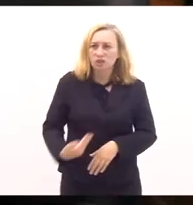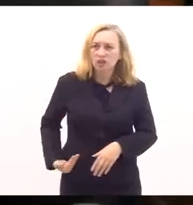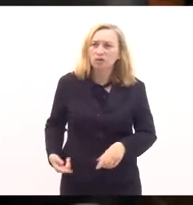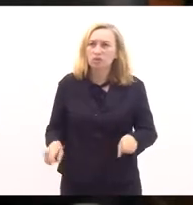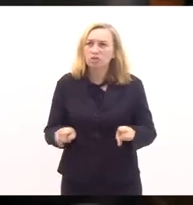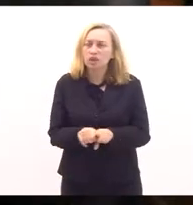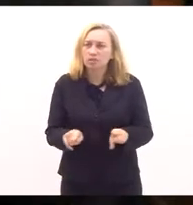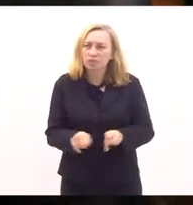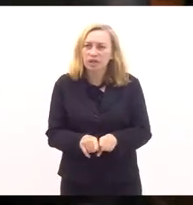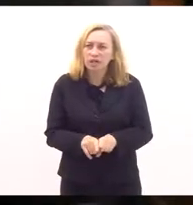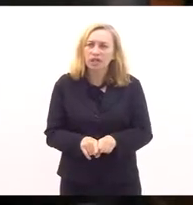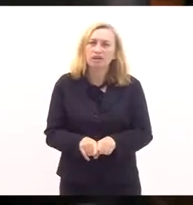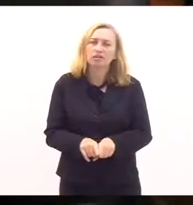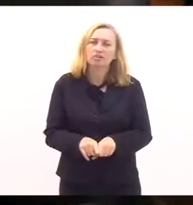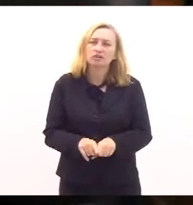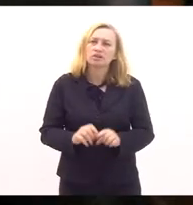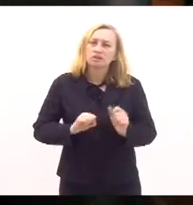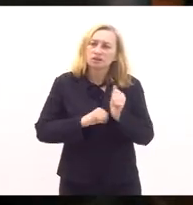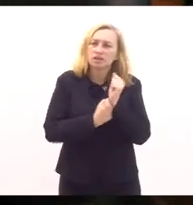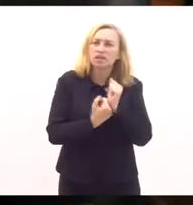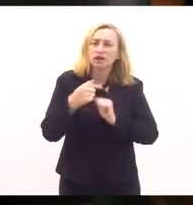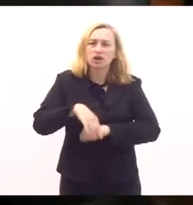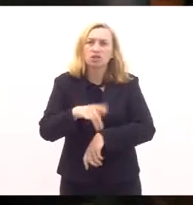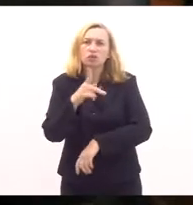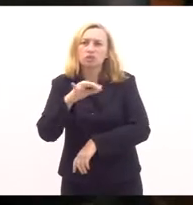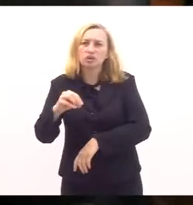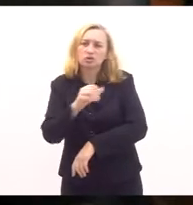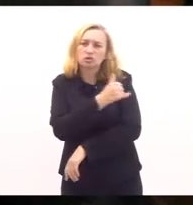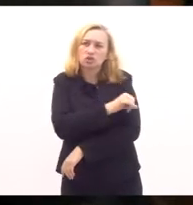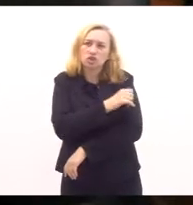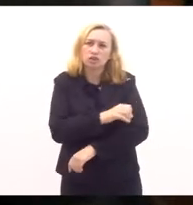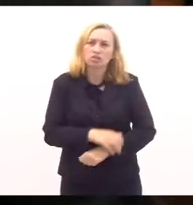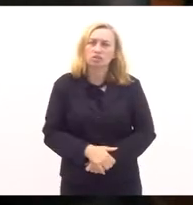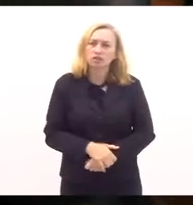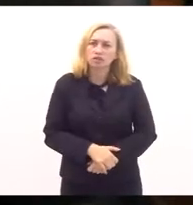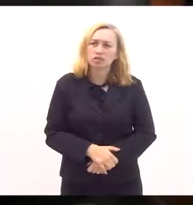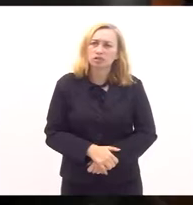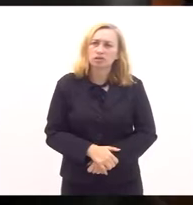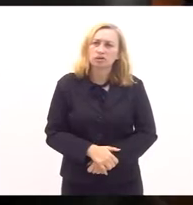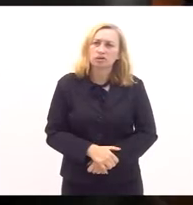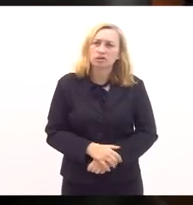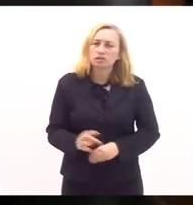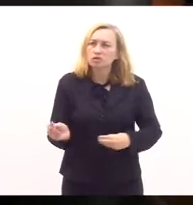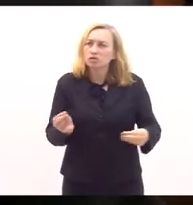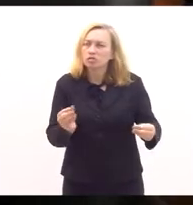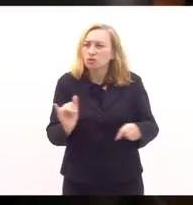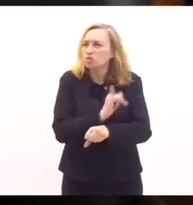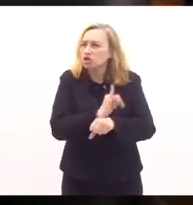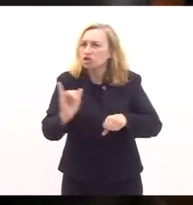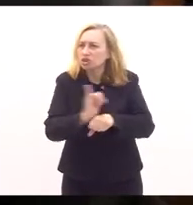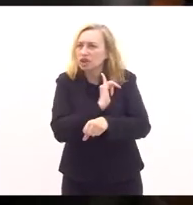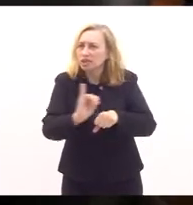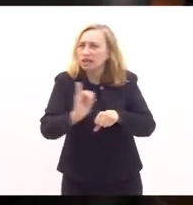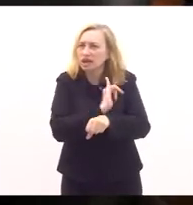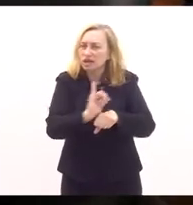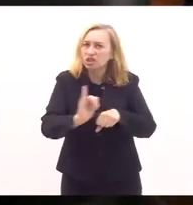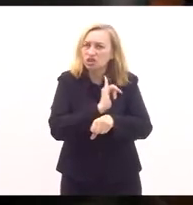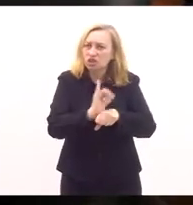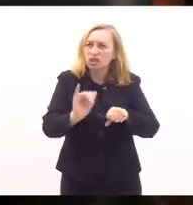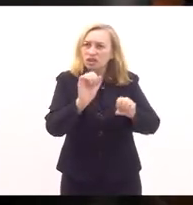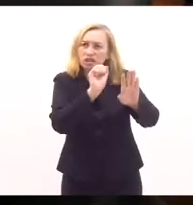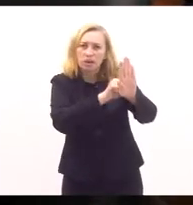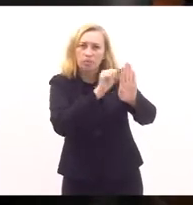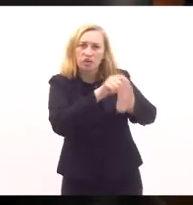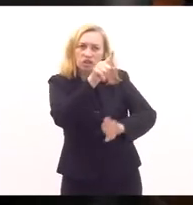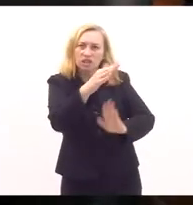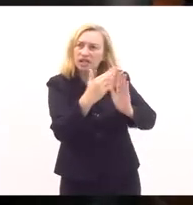aliado com ele, vai vetar também o piso aqui do Rio de Janeiro. Vai ter que ter uma articulação, batucada na porta dele, na casa